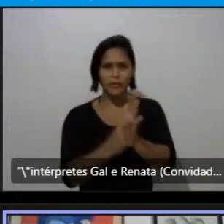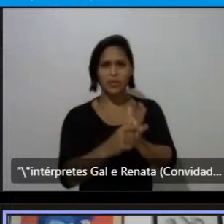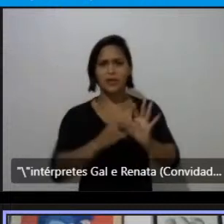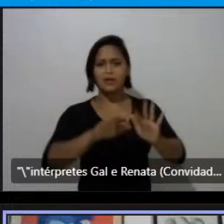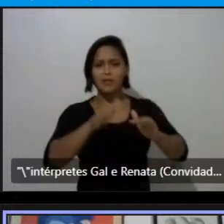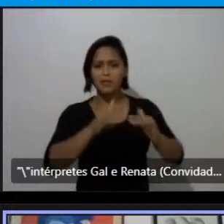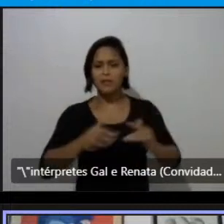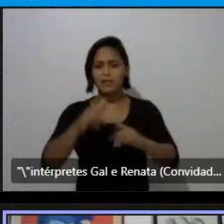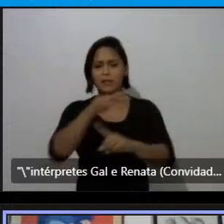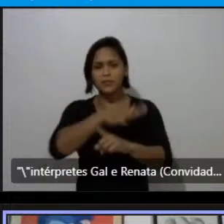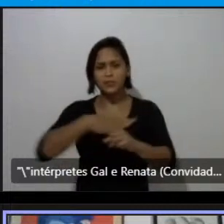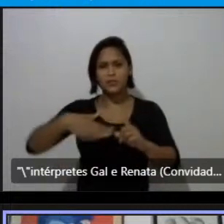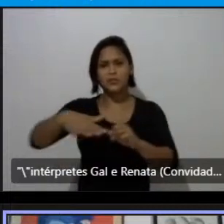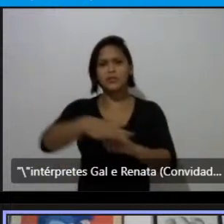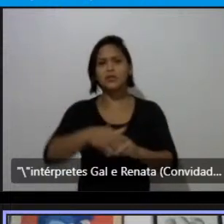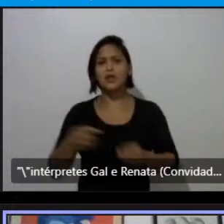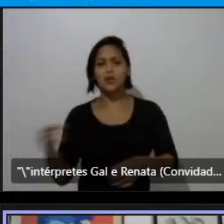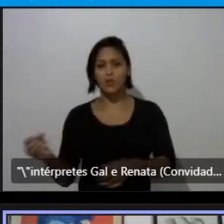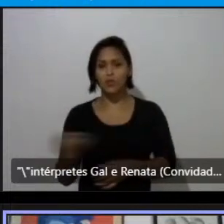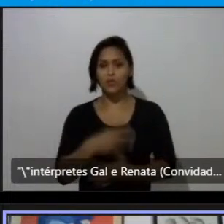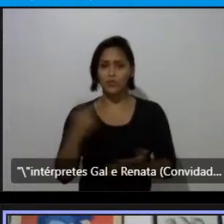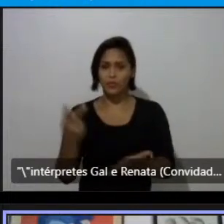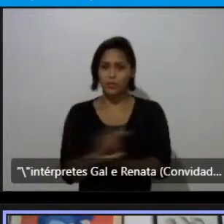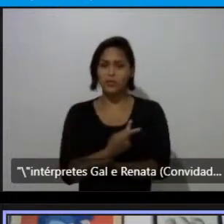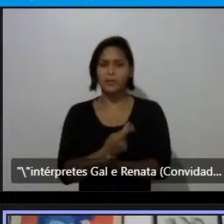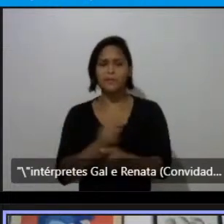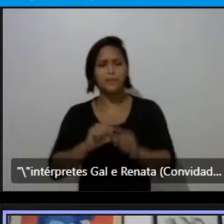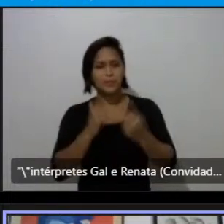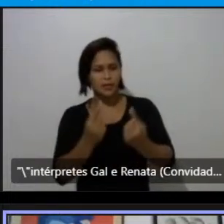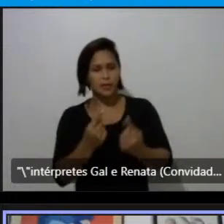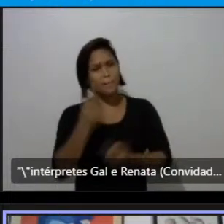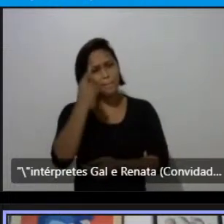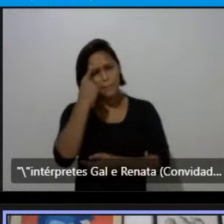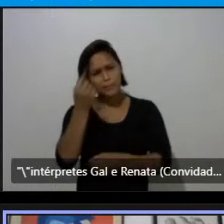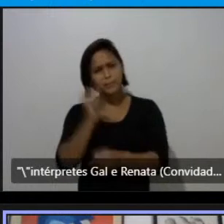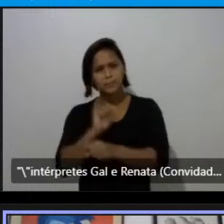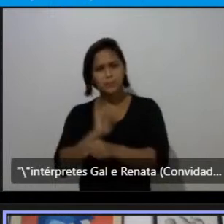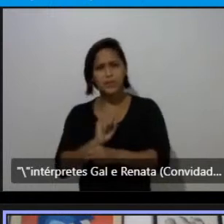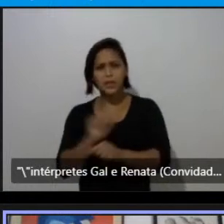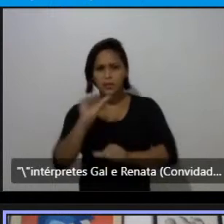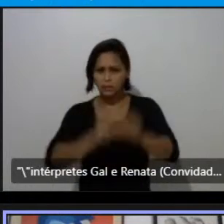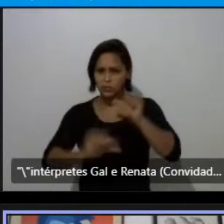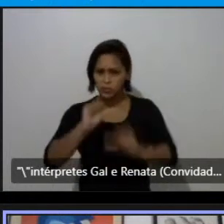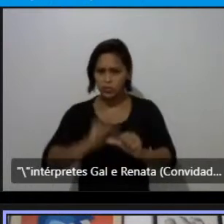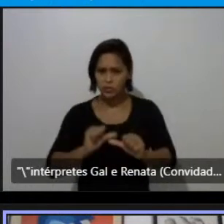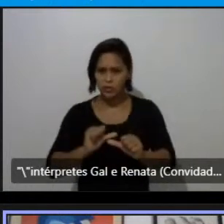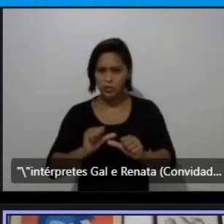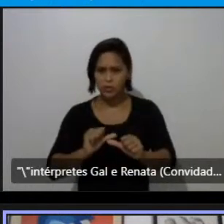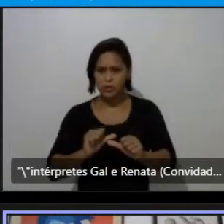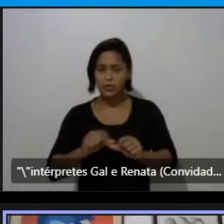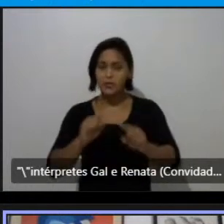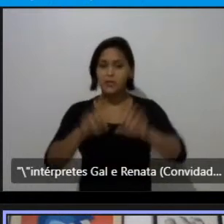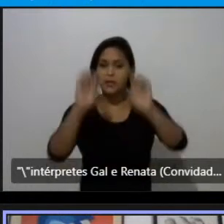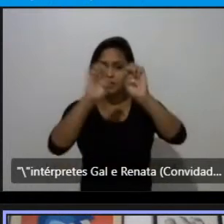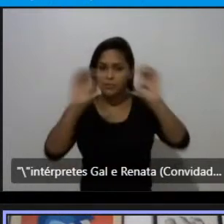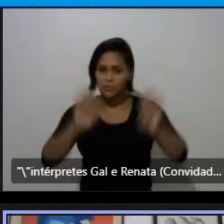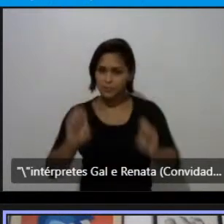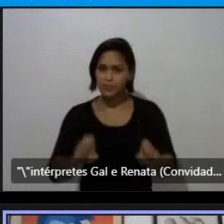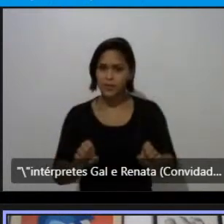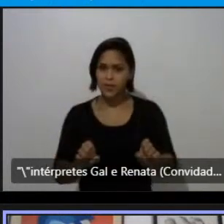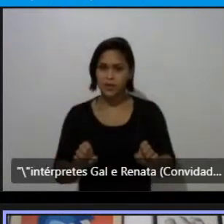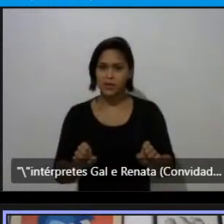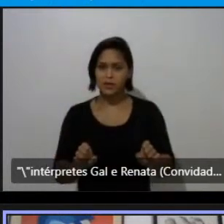partir da contemporaneidade, né? Será que mudou? Né? Será que as estruturas, né,